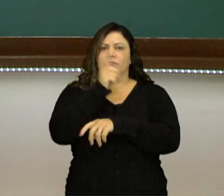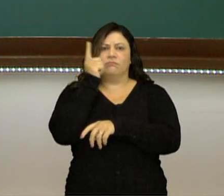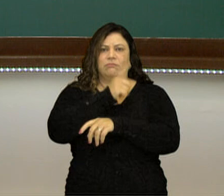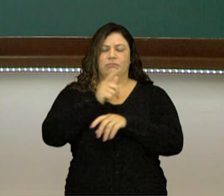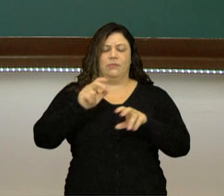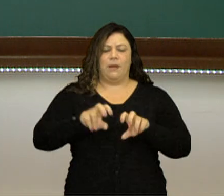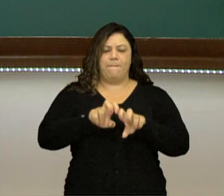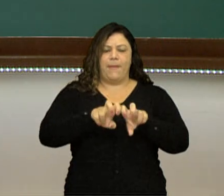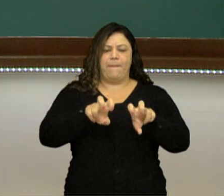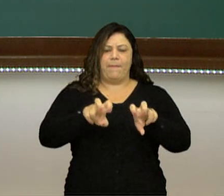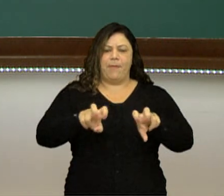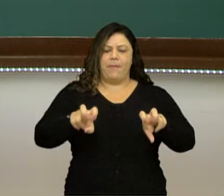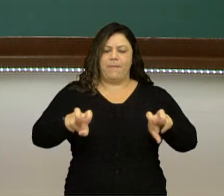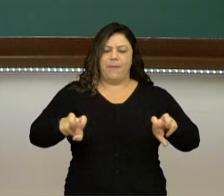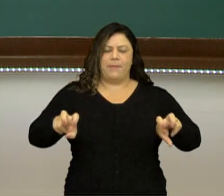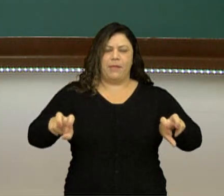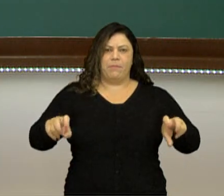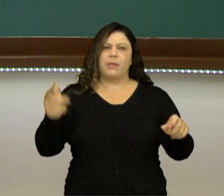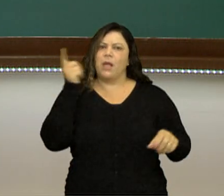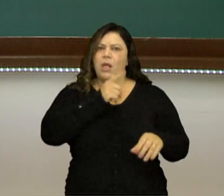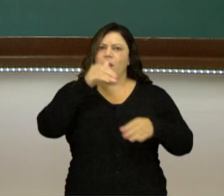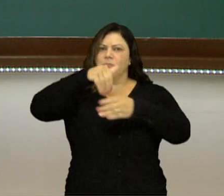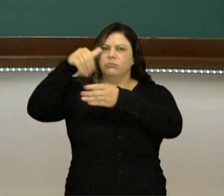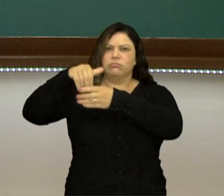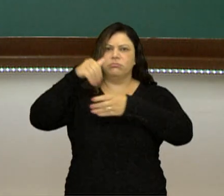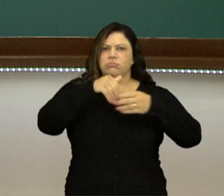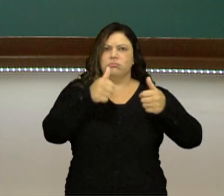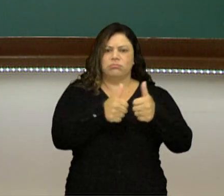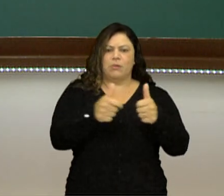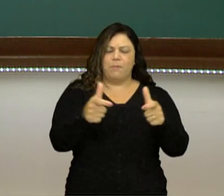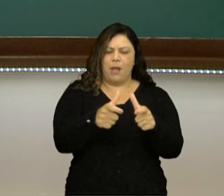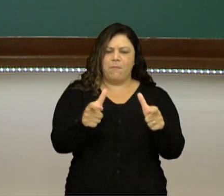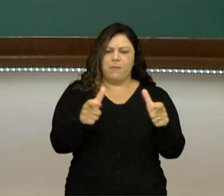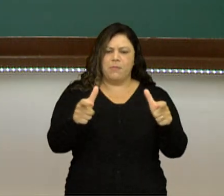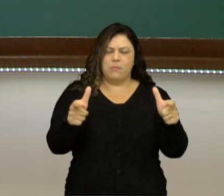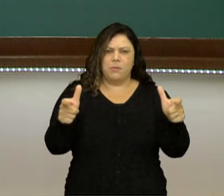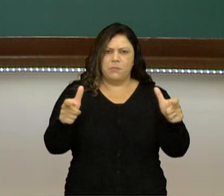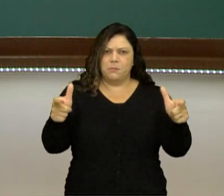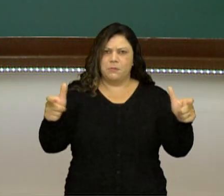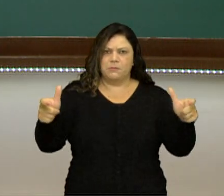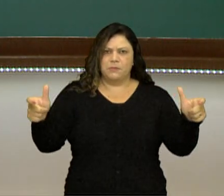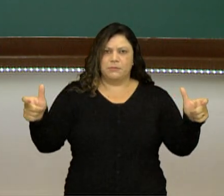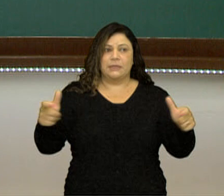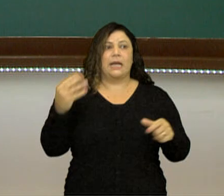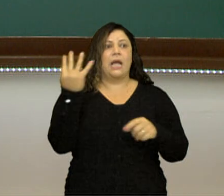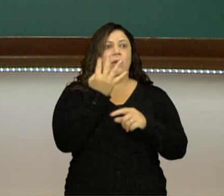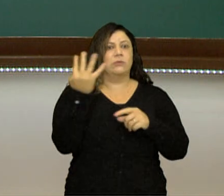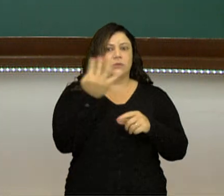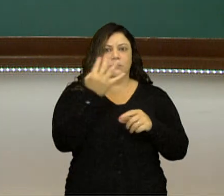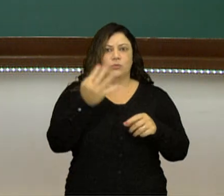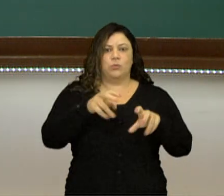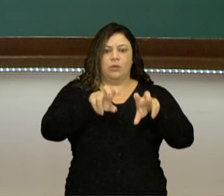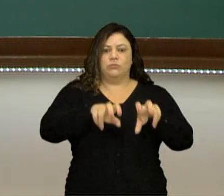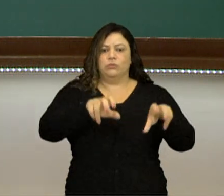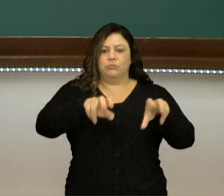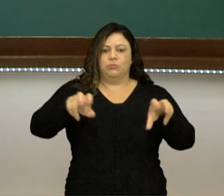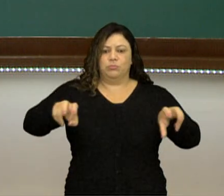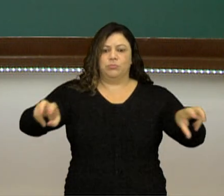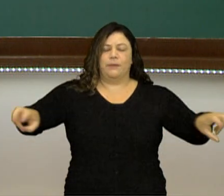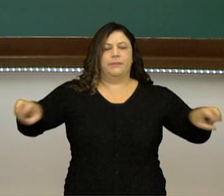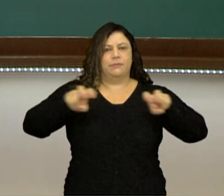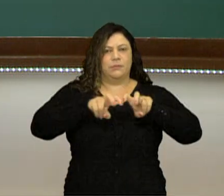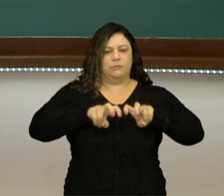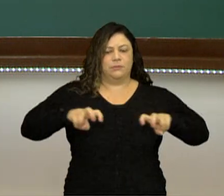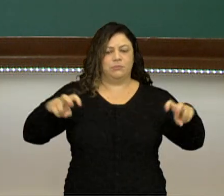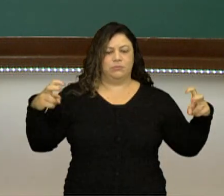1930, 38 cadeiras a partir de 1932 e 44 cadeiras, enfim, se tornando a maioria do parlamento